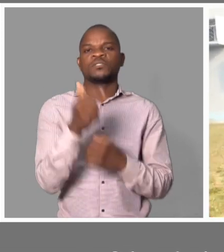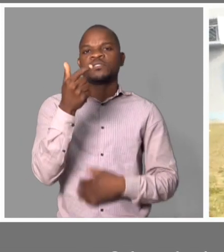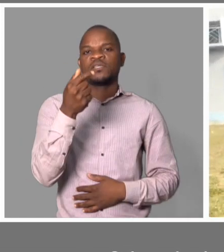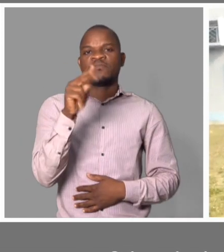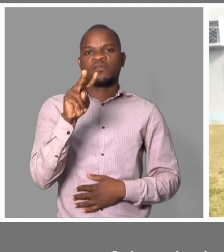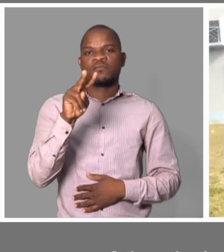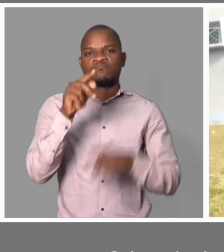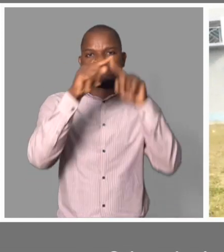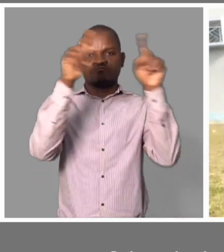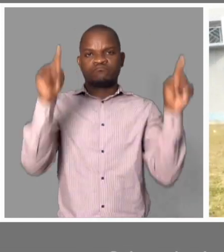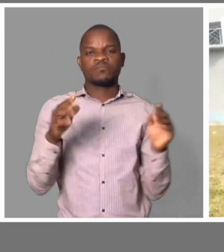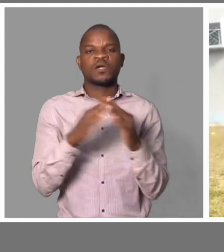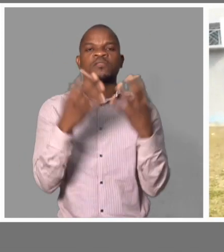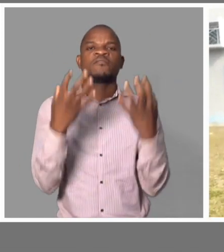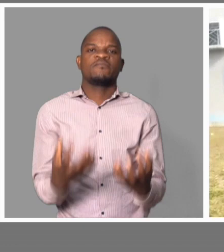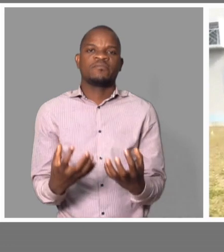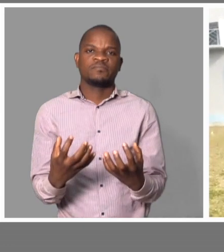televisão, essa coisa toda.